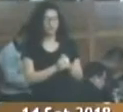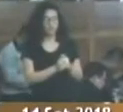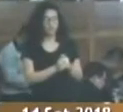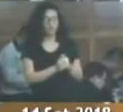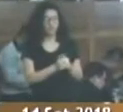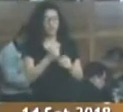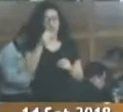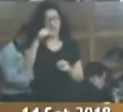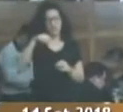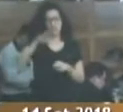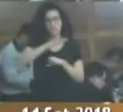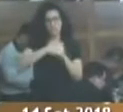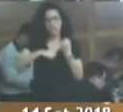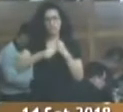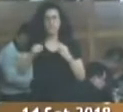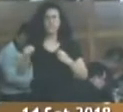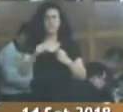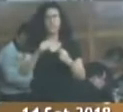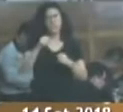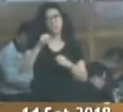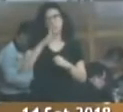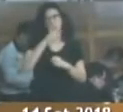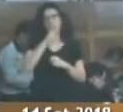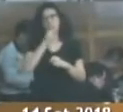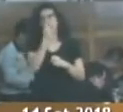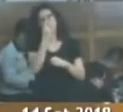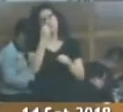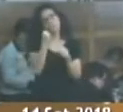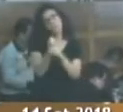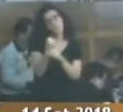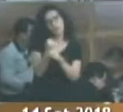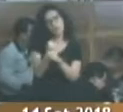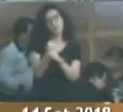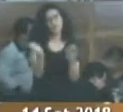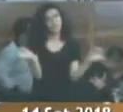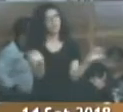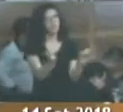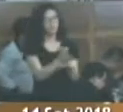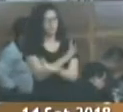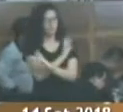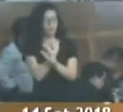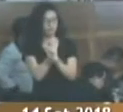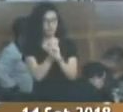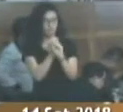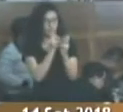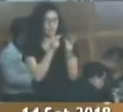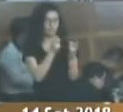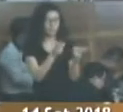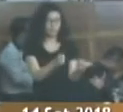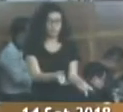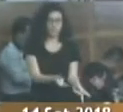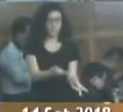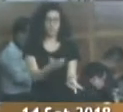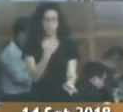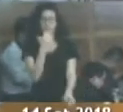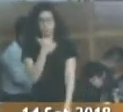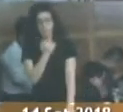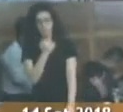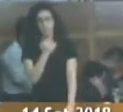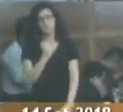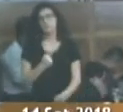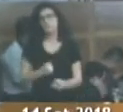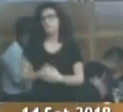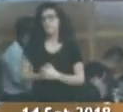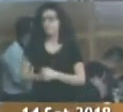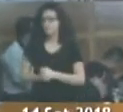aqui na Baía da Ilha Grande vai ser em torno de 1 ano e meio a 2 anos para que esse produto esteja pronto para poder ser consumido, né, ser